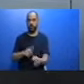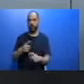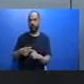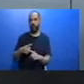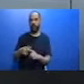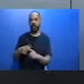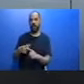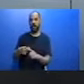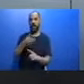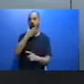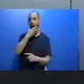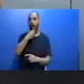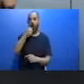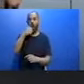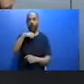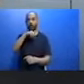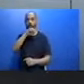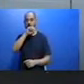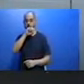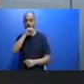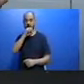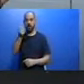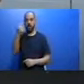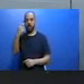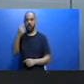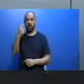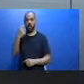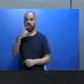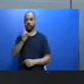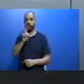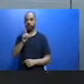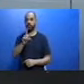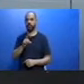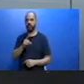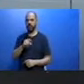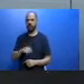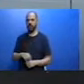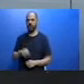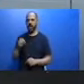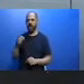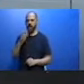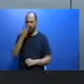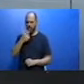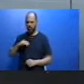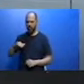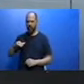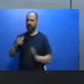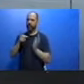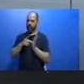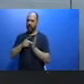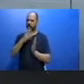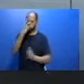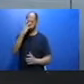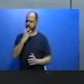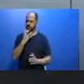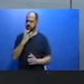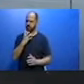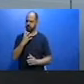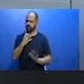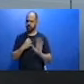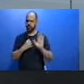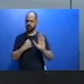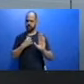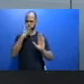seus pais sejam criticados e menino tá bravo mas ele tá bravo porque os pais foram chamados a atenção